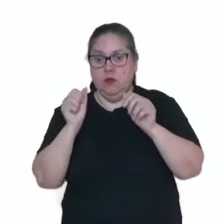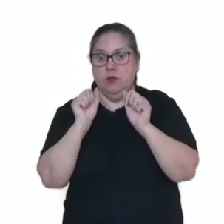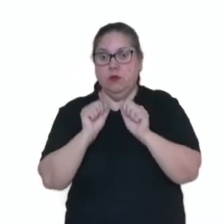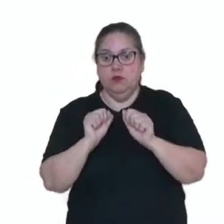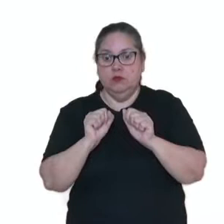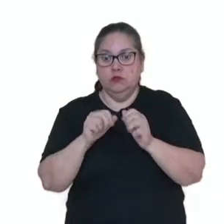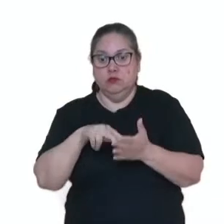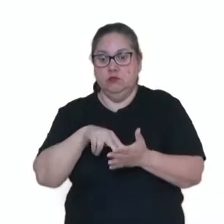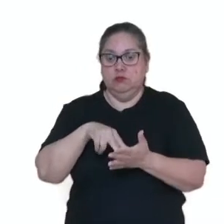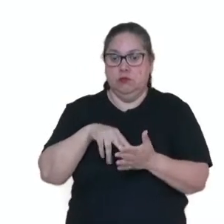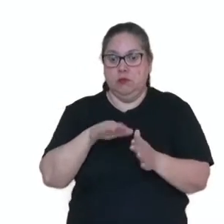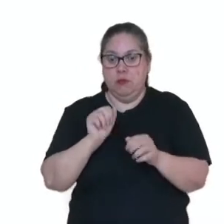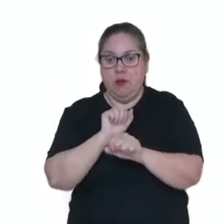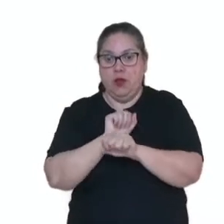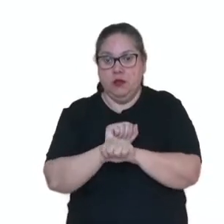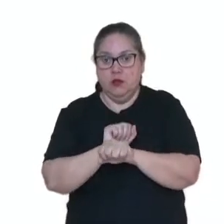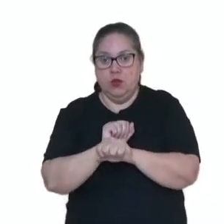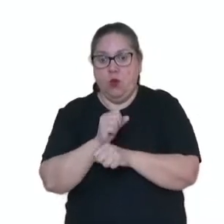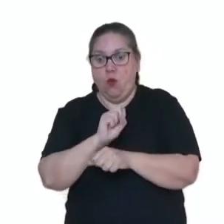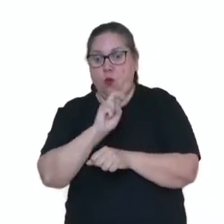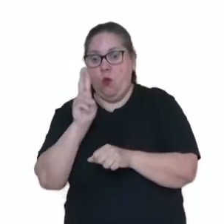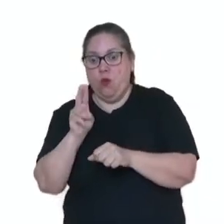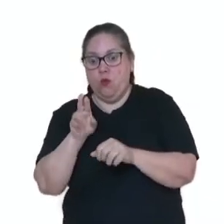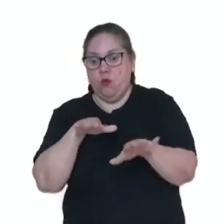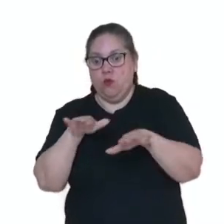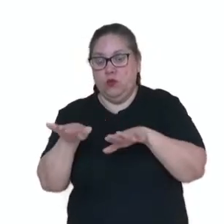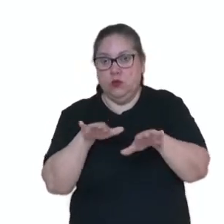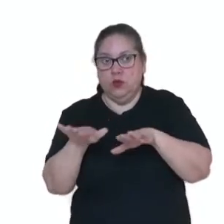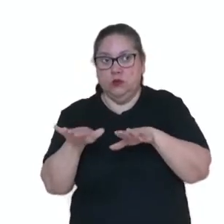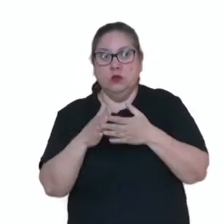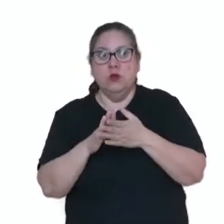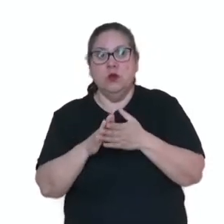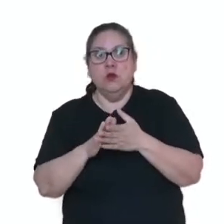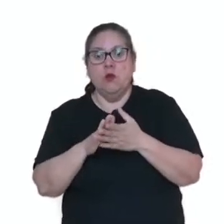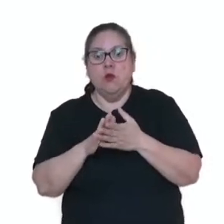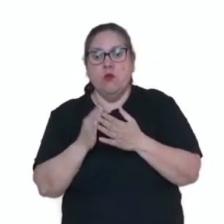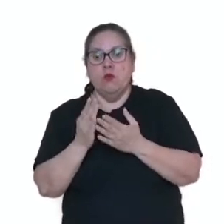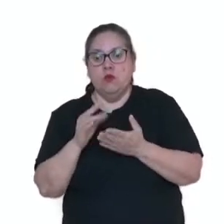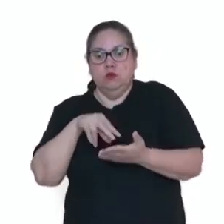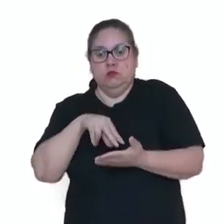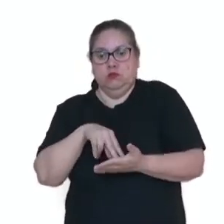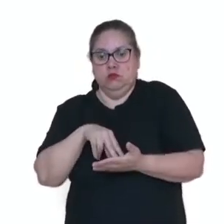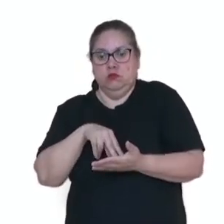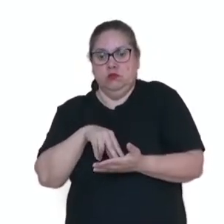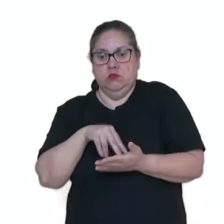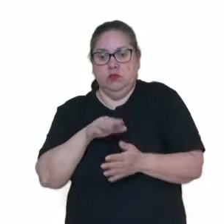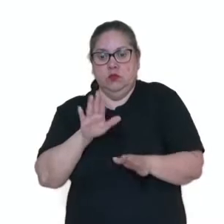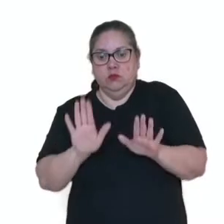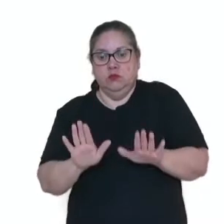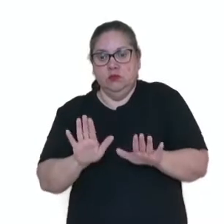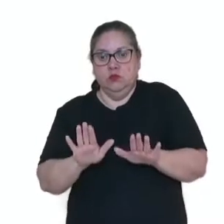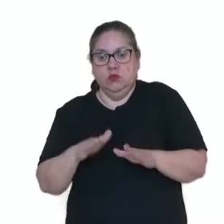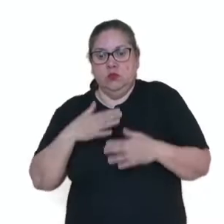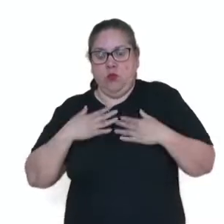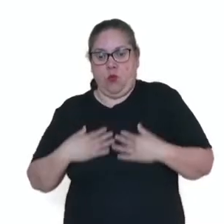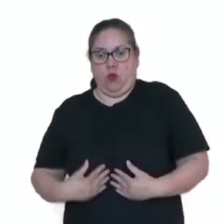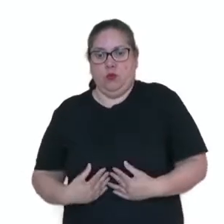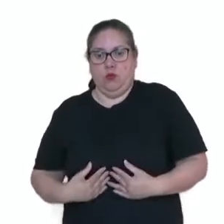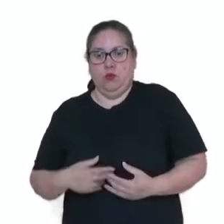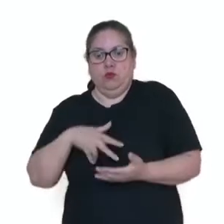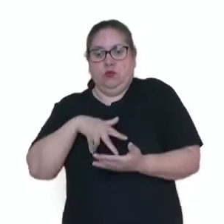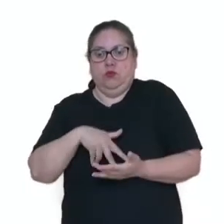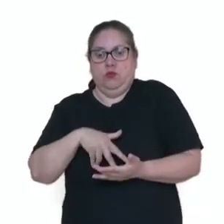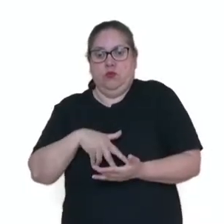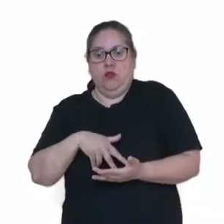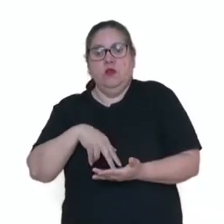capacidade de se manter parado ou em movimento com uma postura estável do corpo. Para